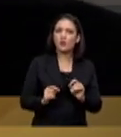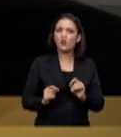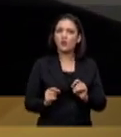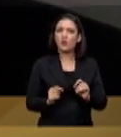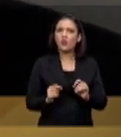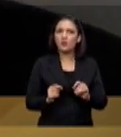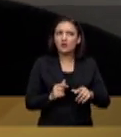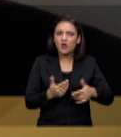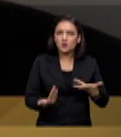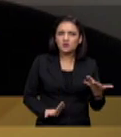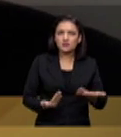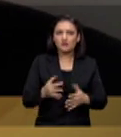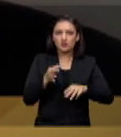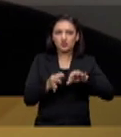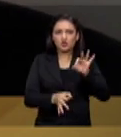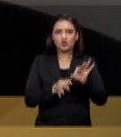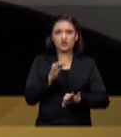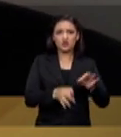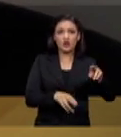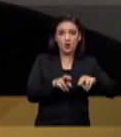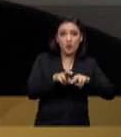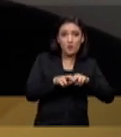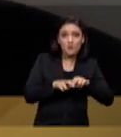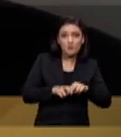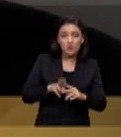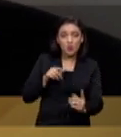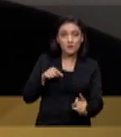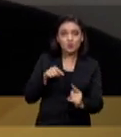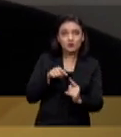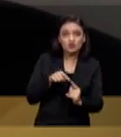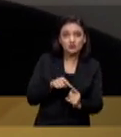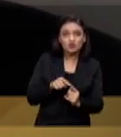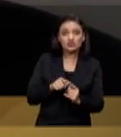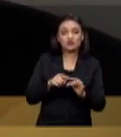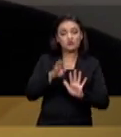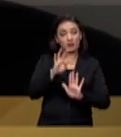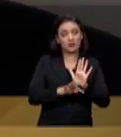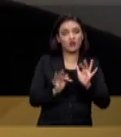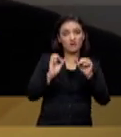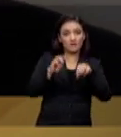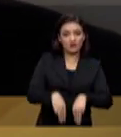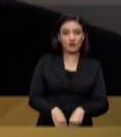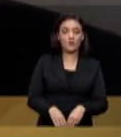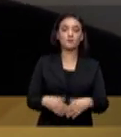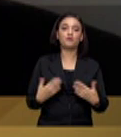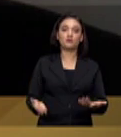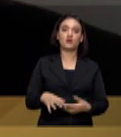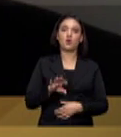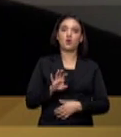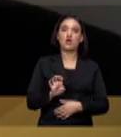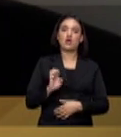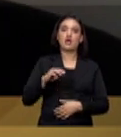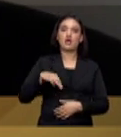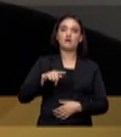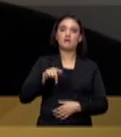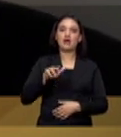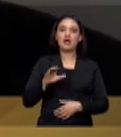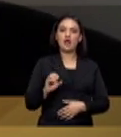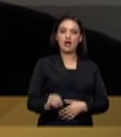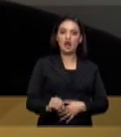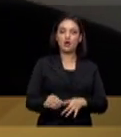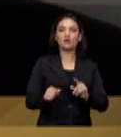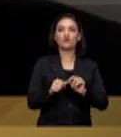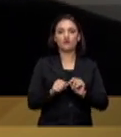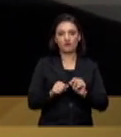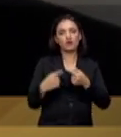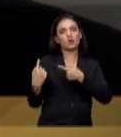jurisdicional por ocasião das alegações finais. Nos embargos declaratórios opostos em face da sentença